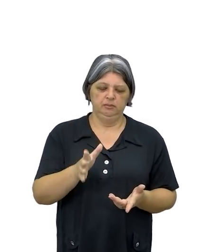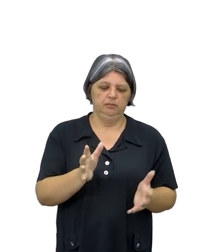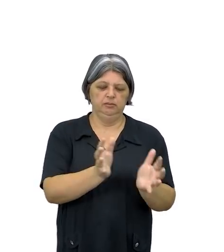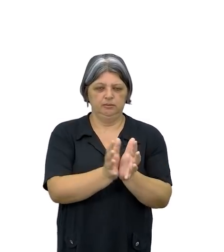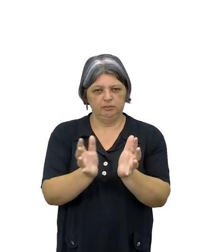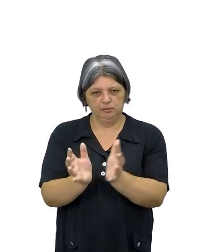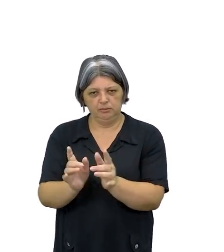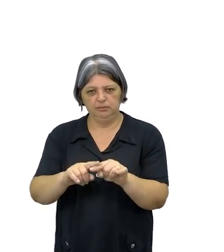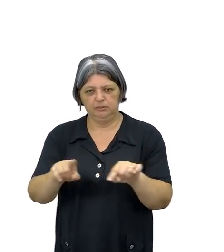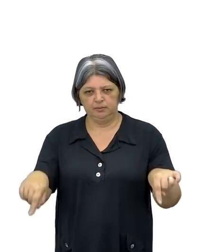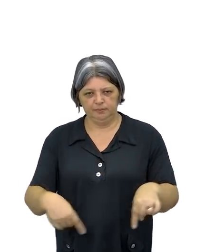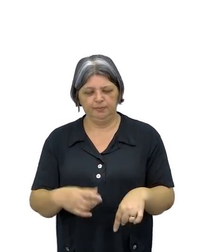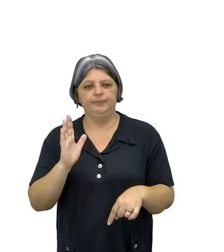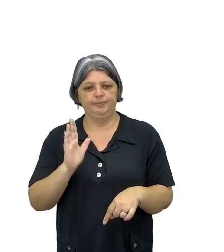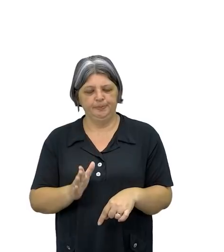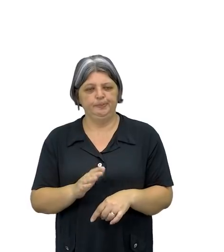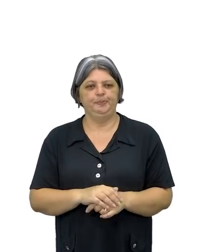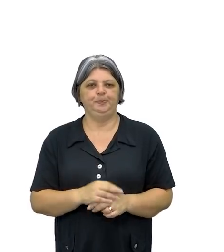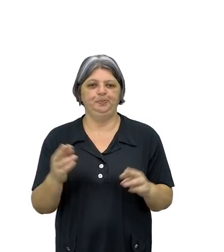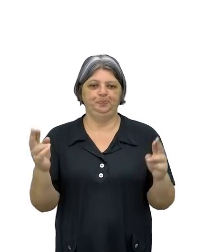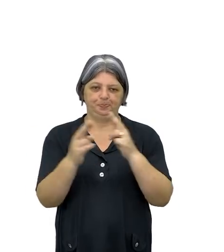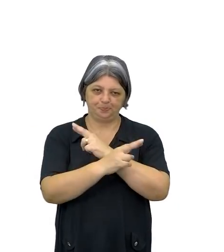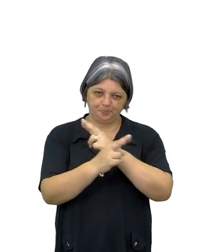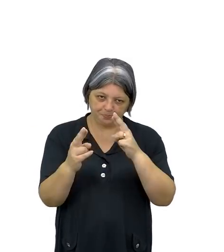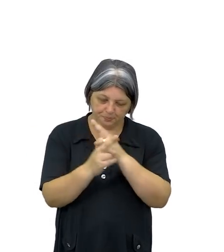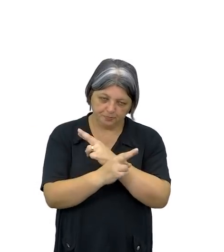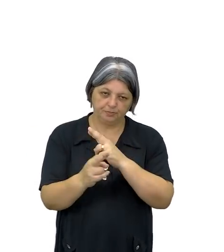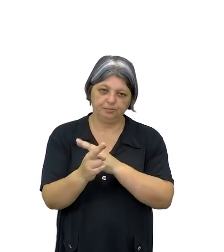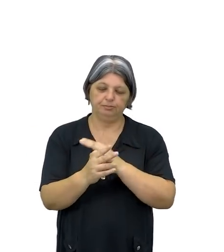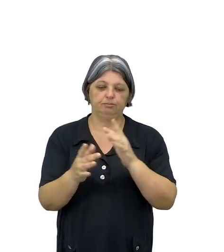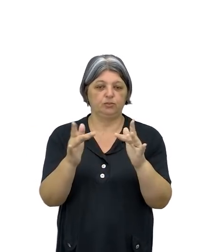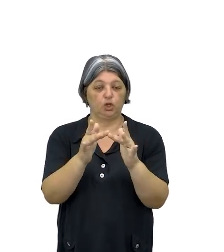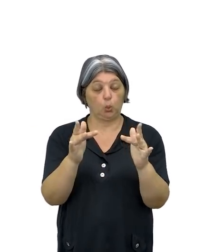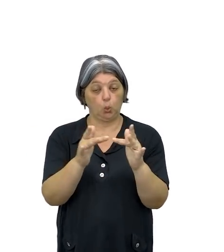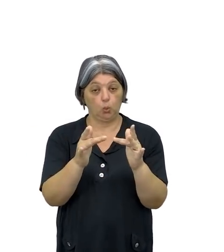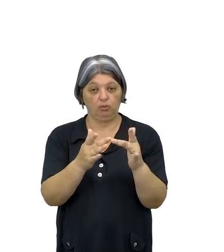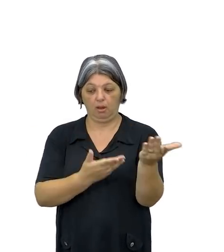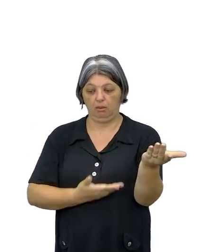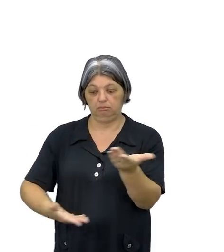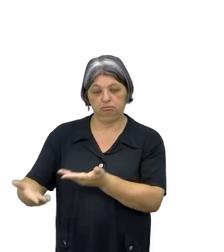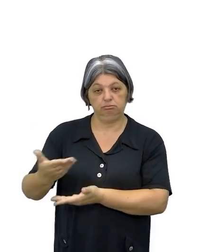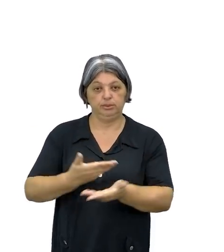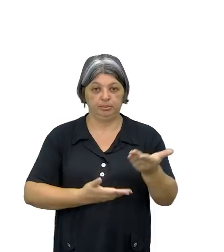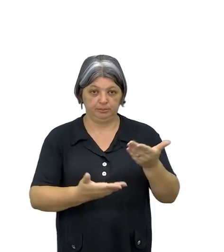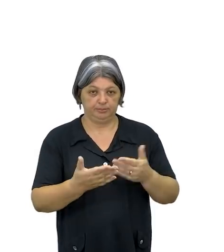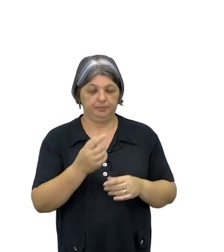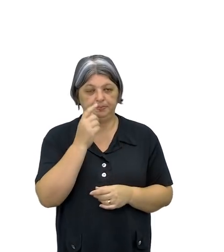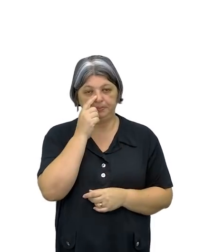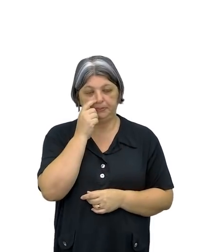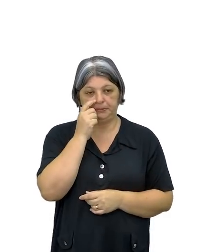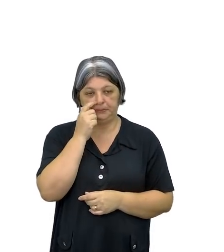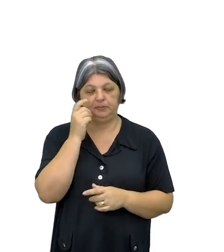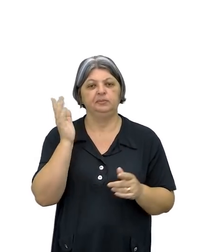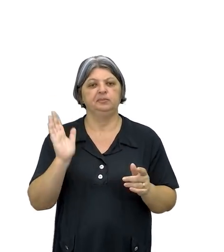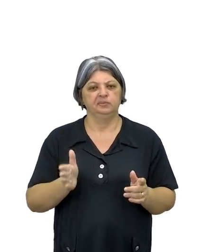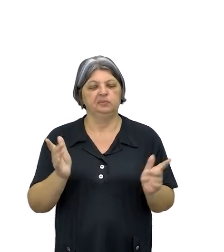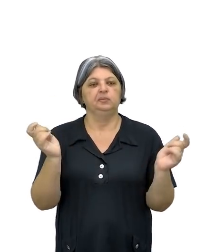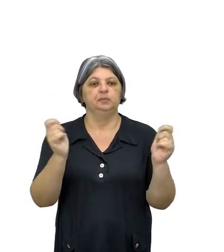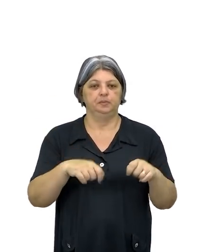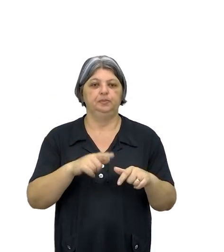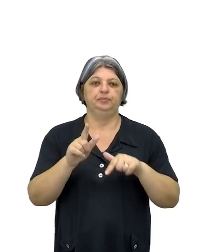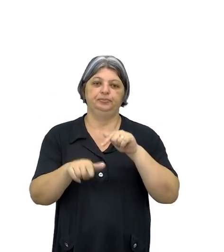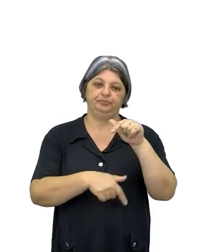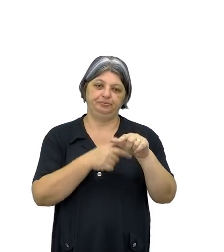né? Eles já têm uma certa relação entre eles, um contato entre eles já, possivelmente, já tenham